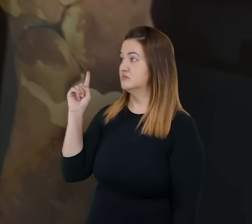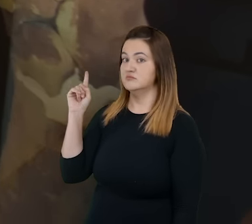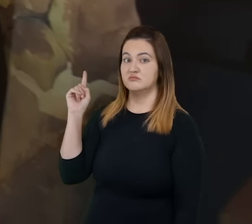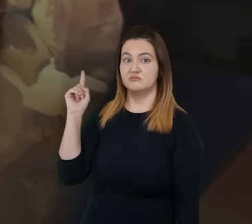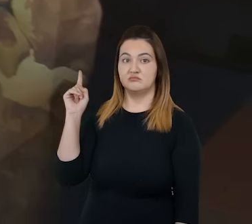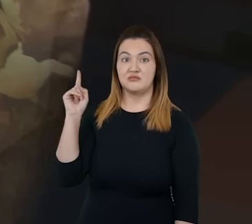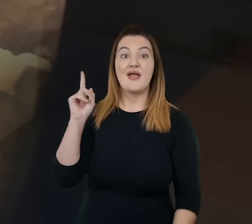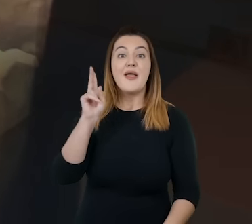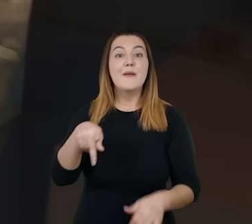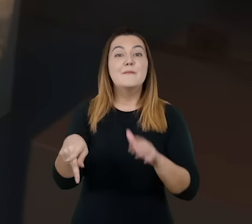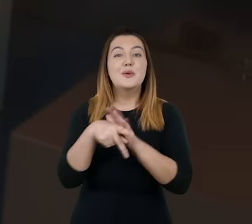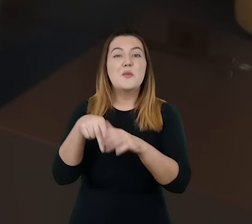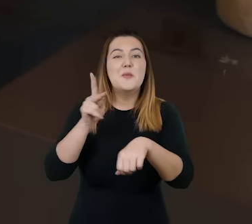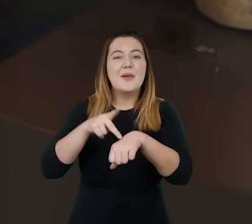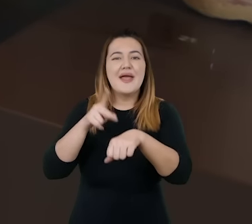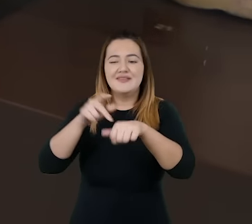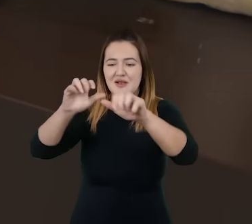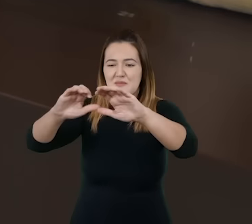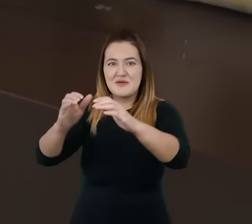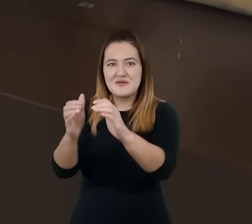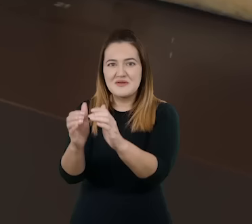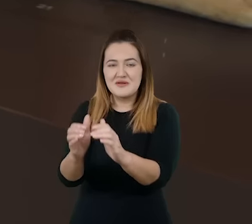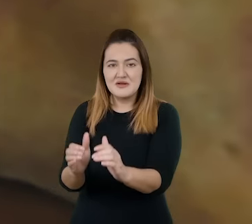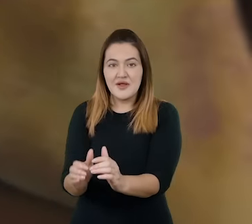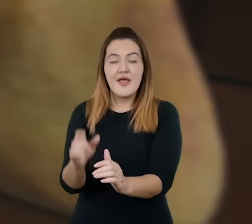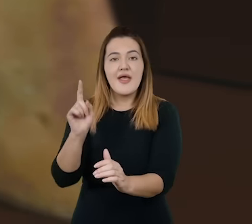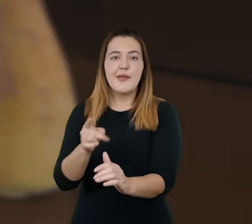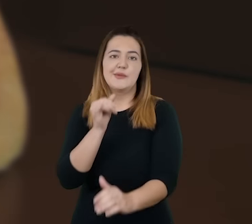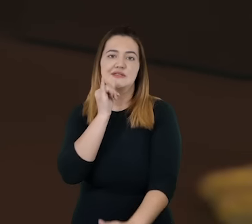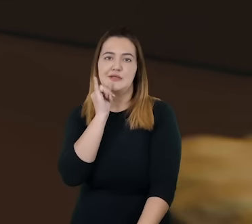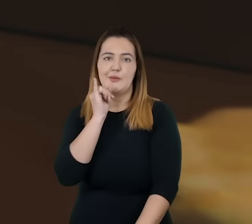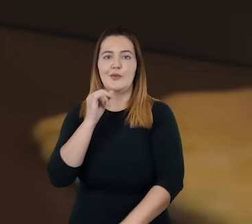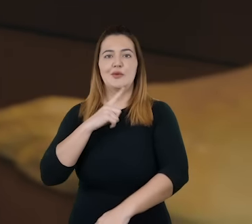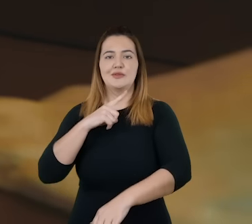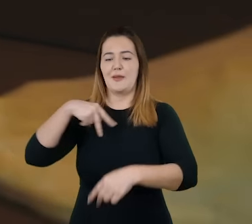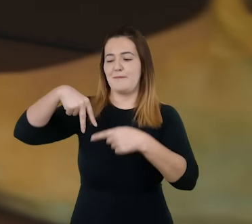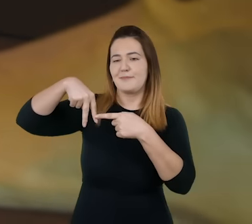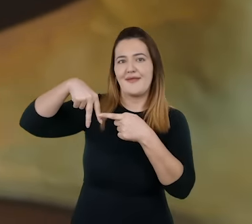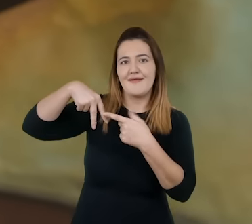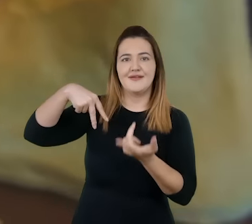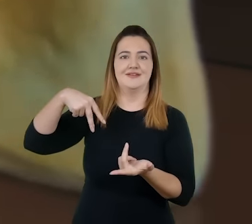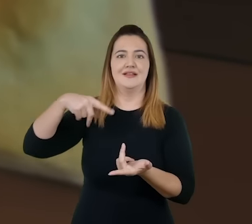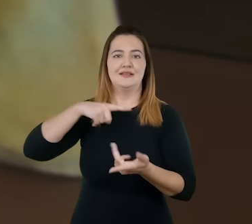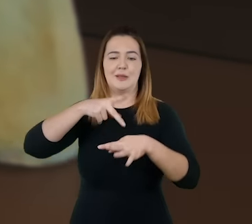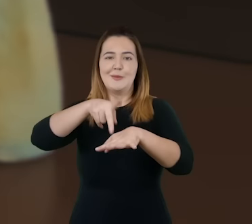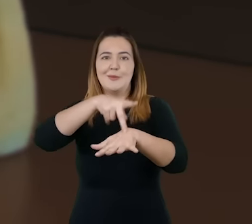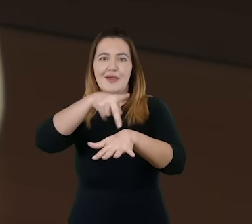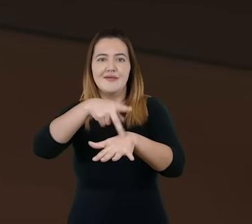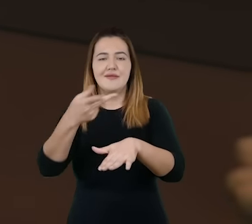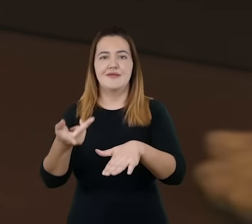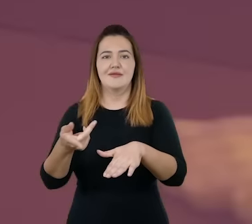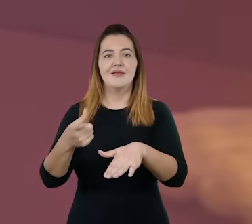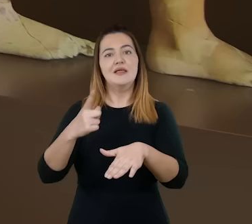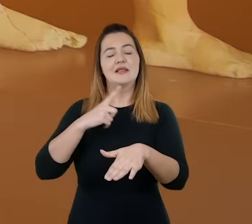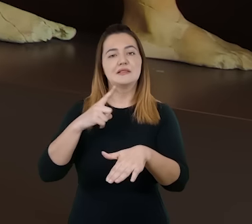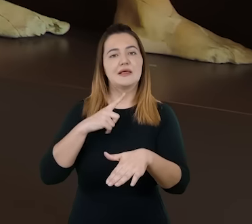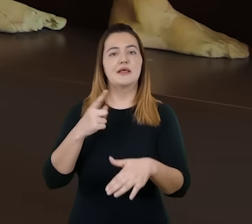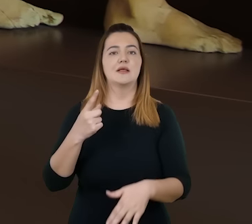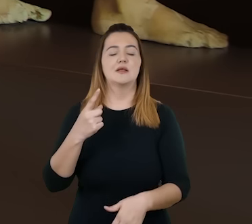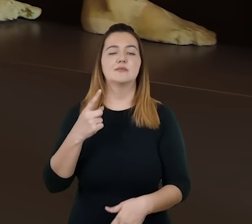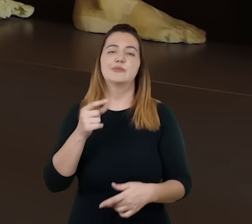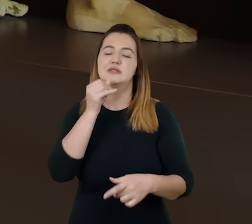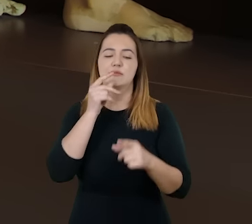de terracota ou de cerâmica de membros de um corpo humano. Aqui você tem várias pernas, pés,